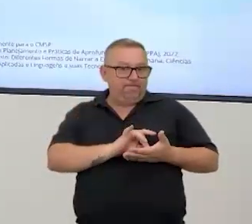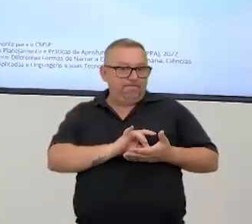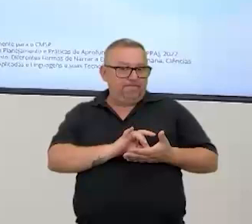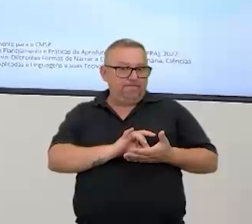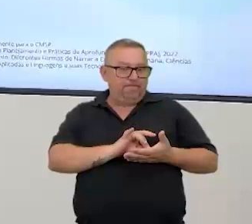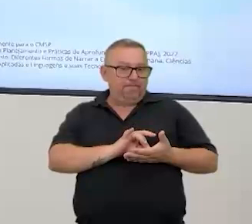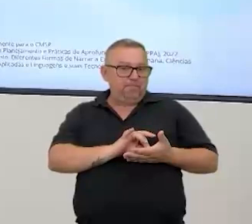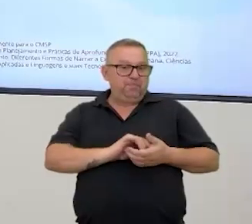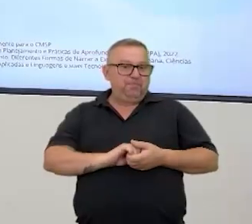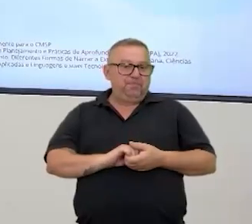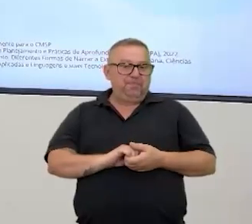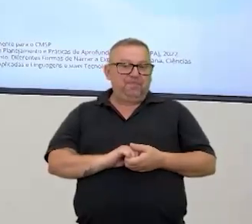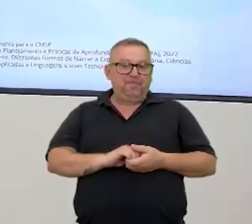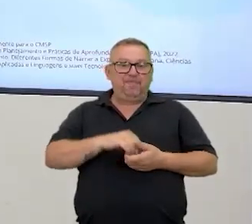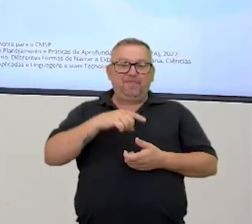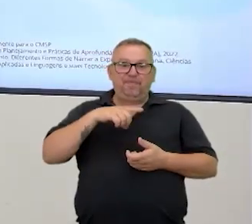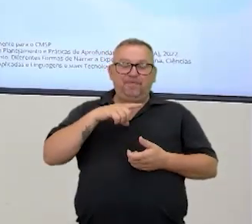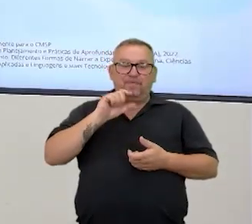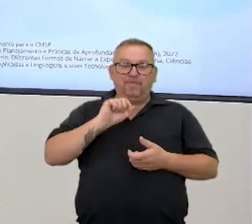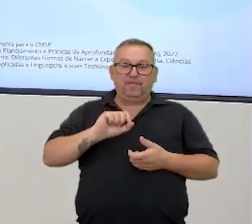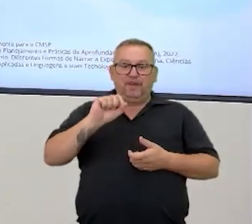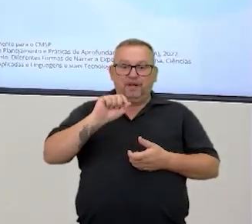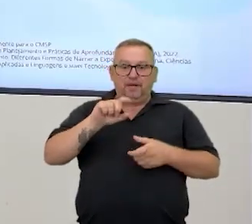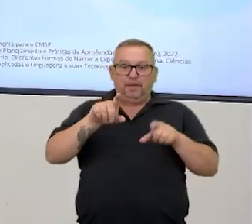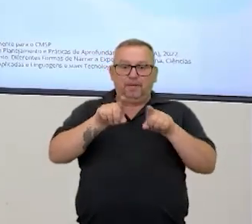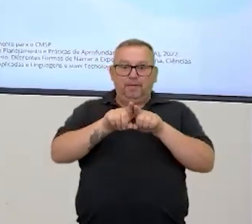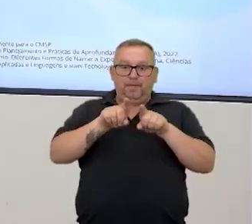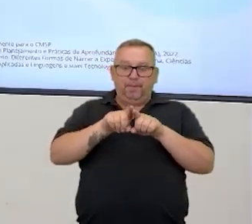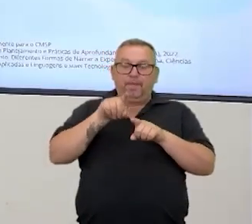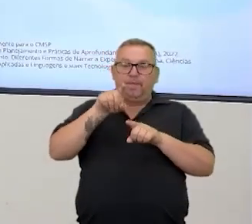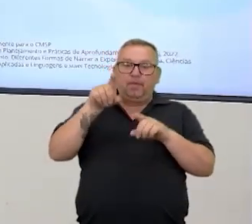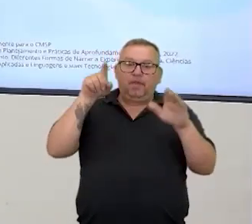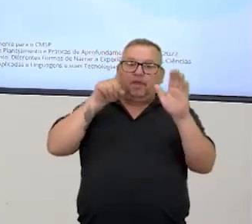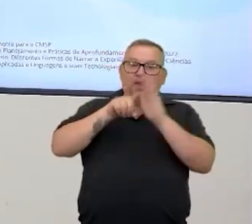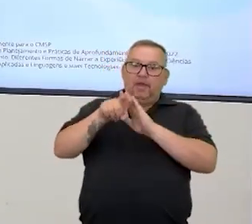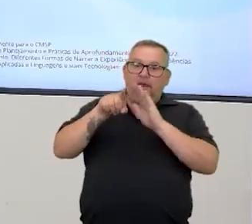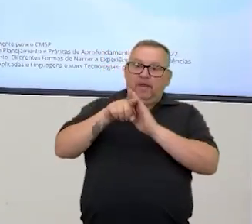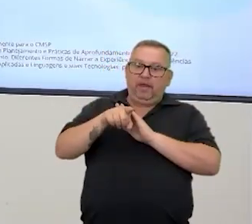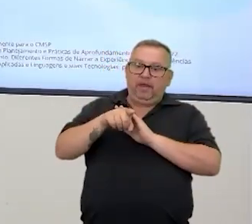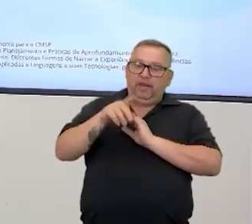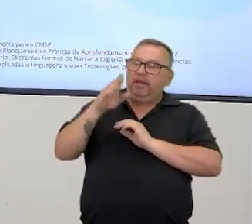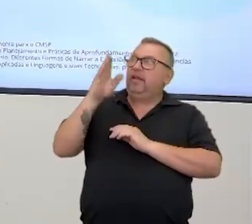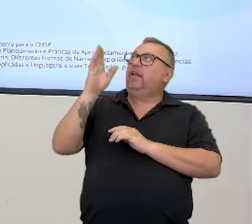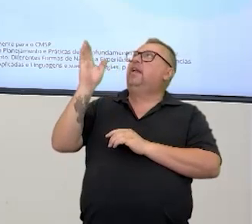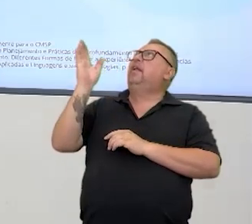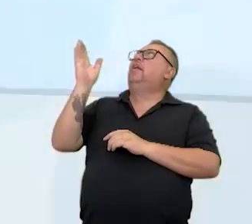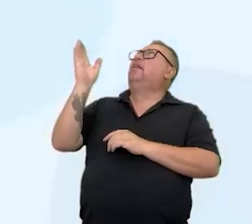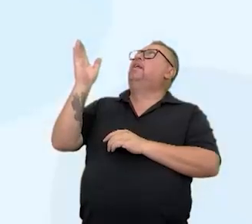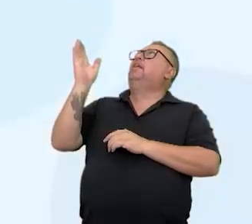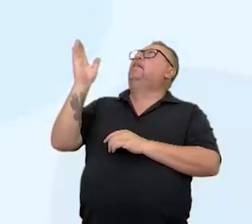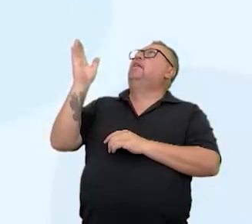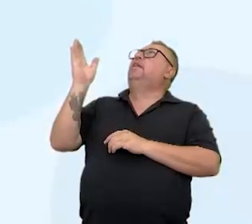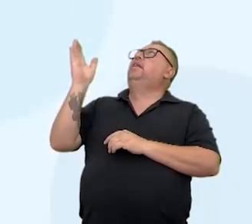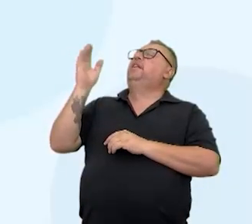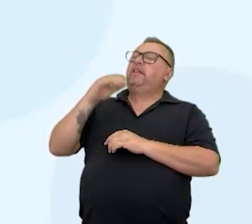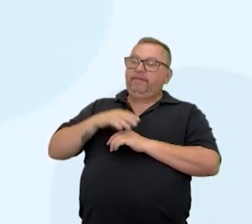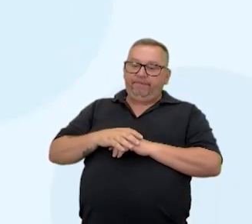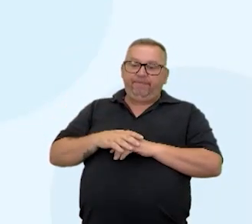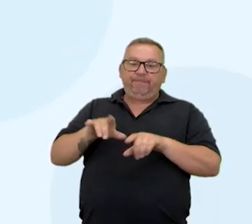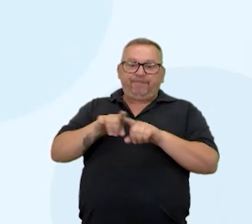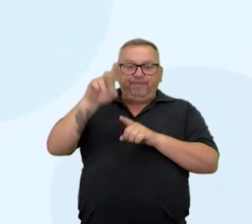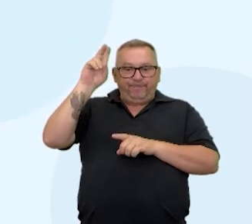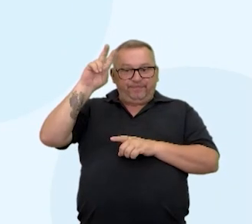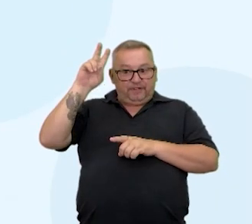né? Eu tinha deixado, inclusive, essa questão aqui, se memória é o mesmo que história, se as